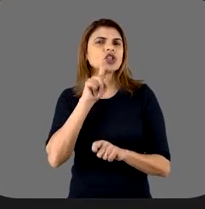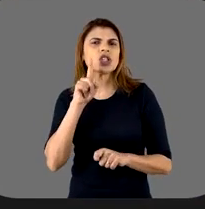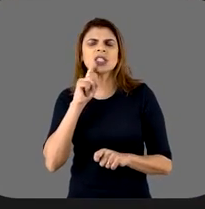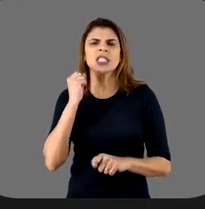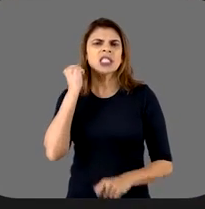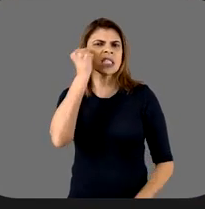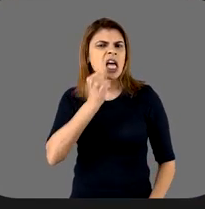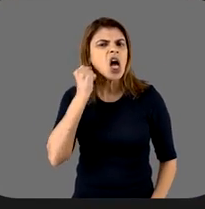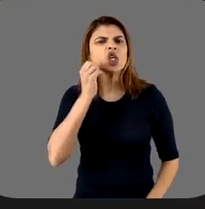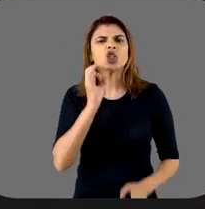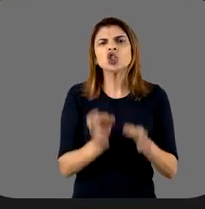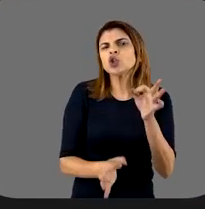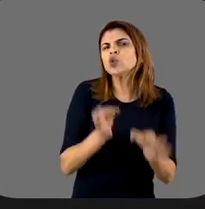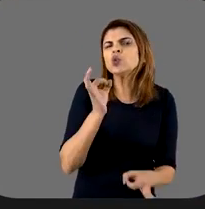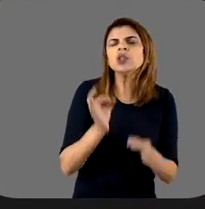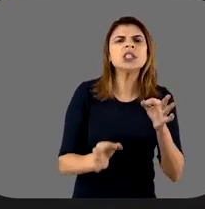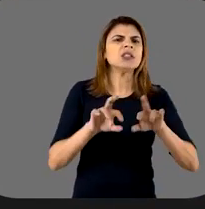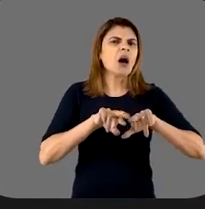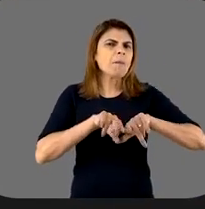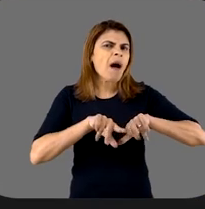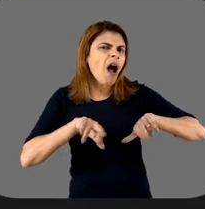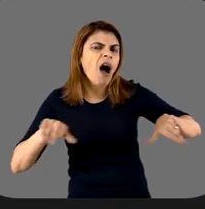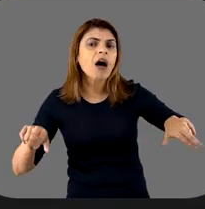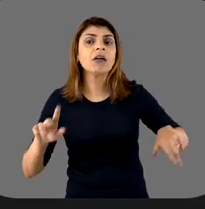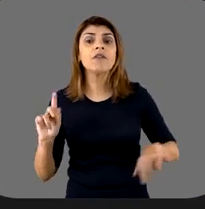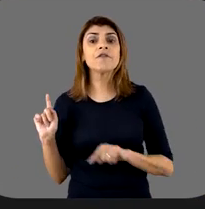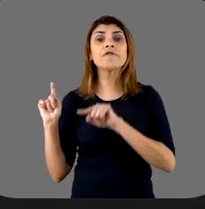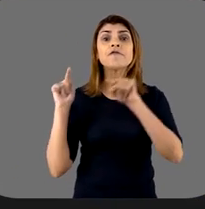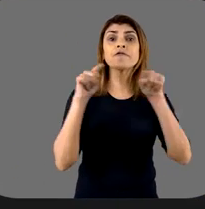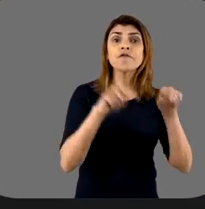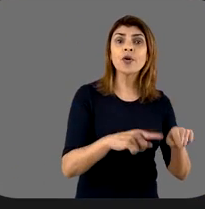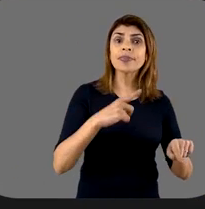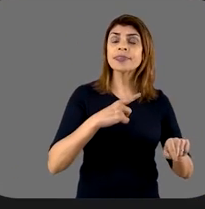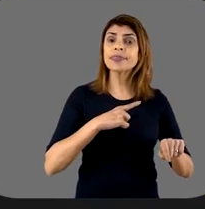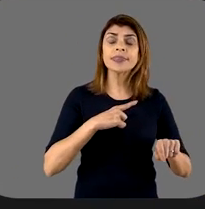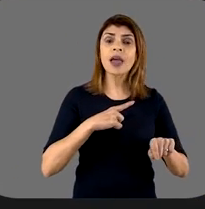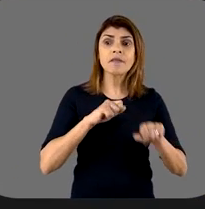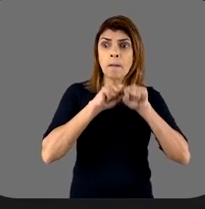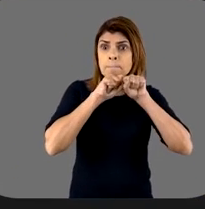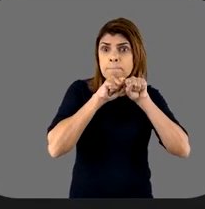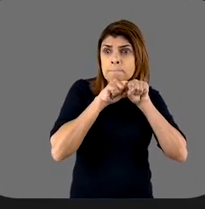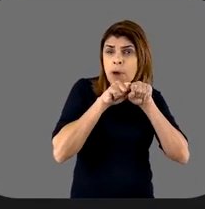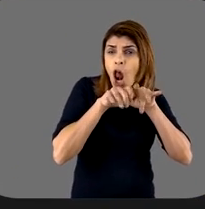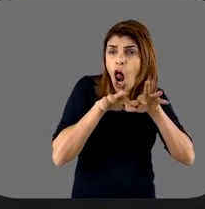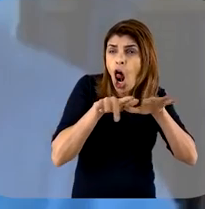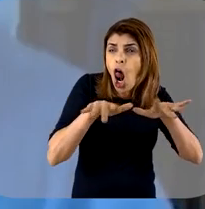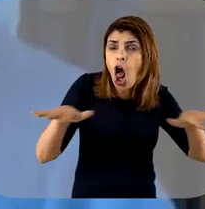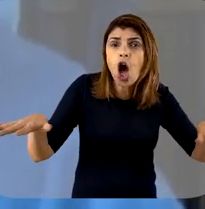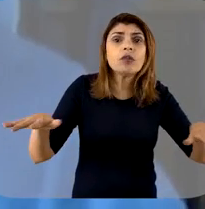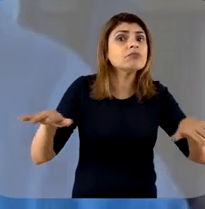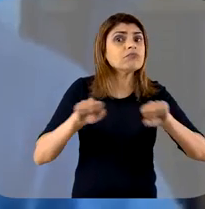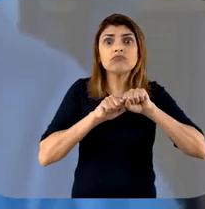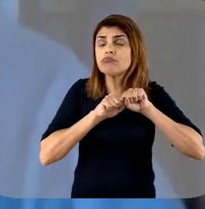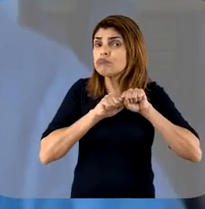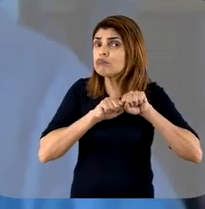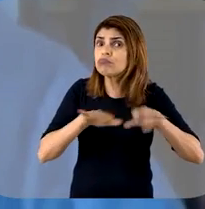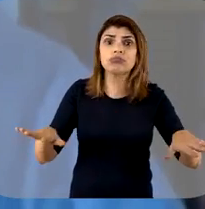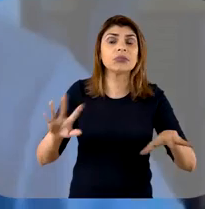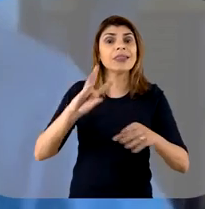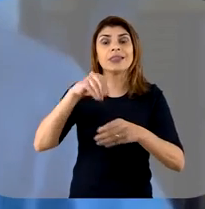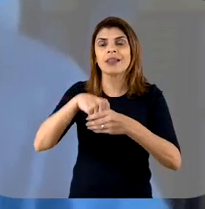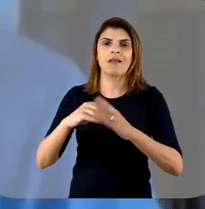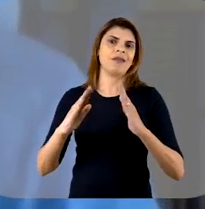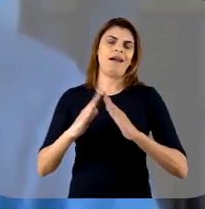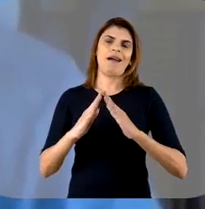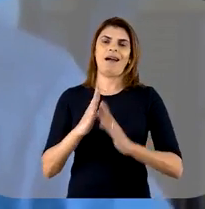senadores, juízes e tal, né, teve um surto, né, literalmente um surto dentro da Casa